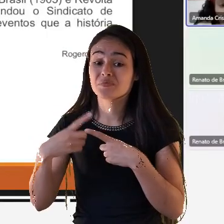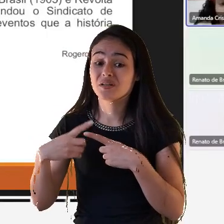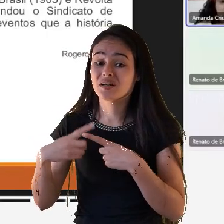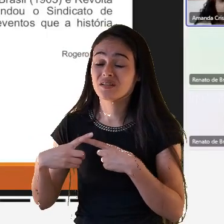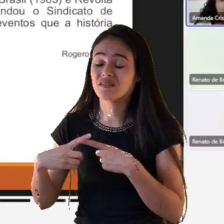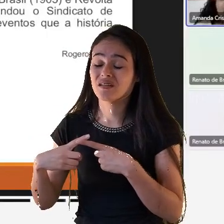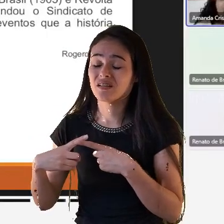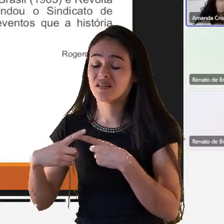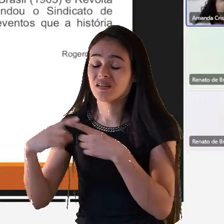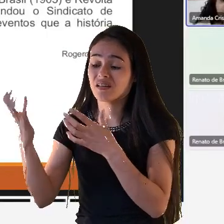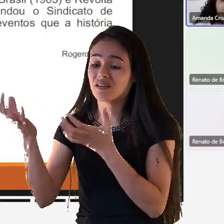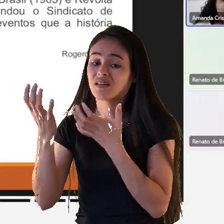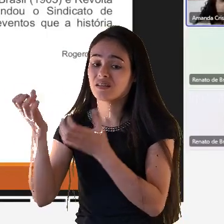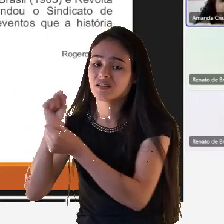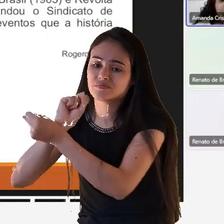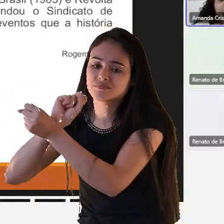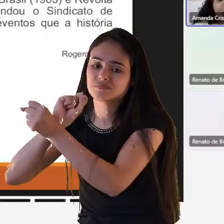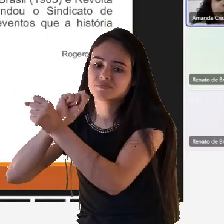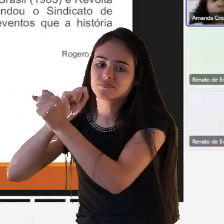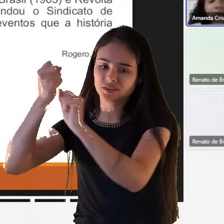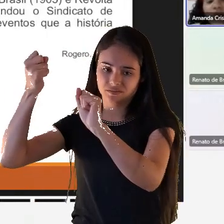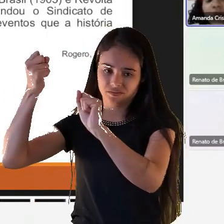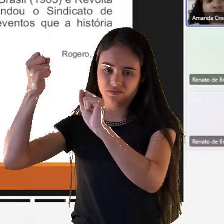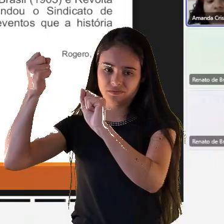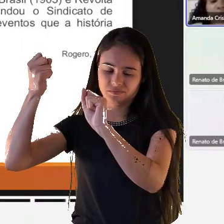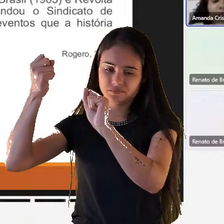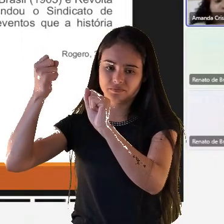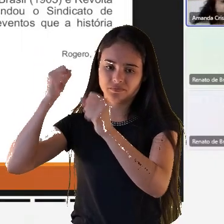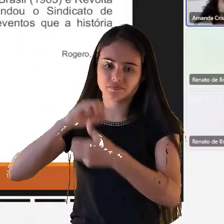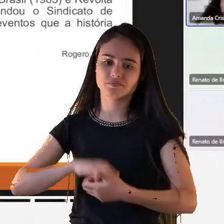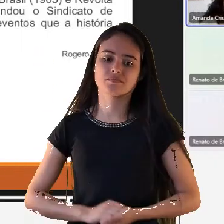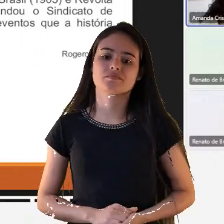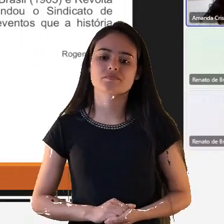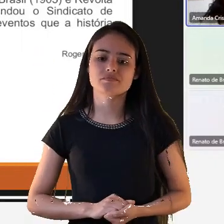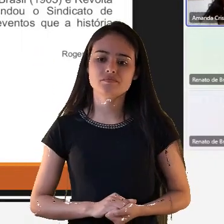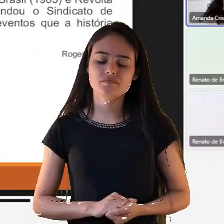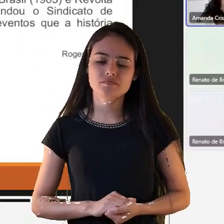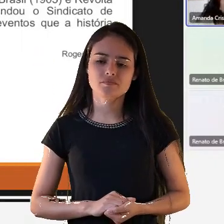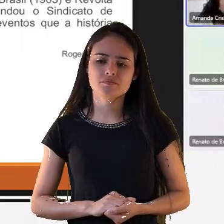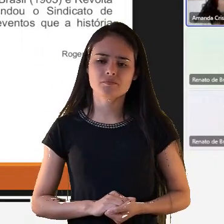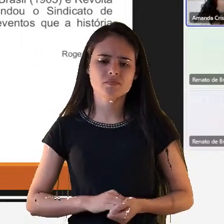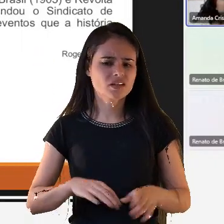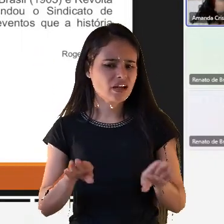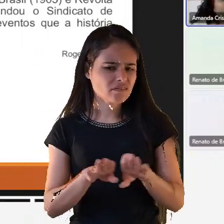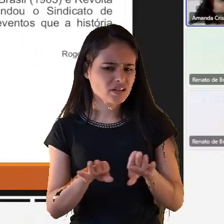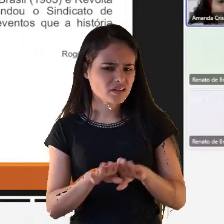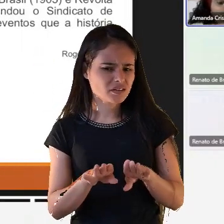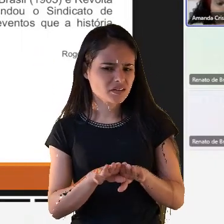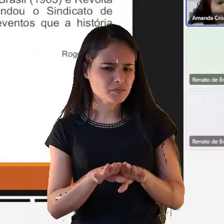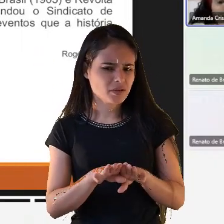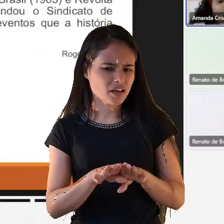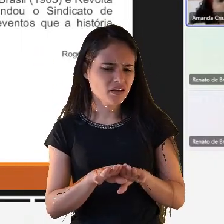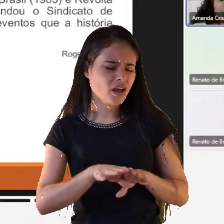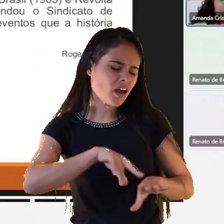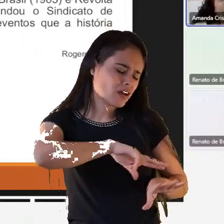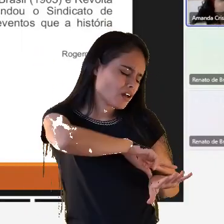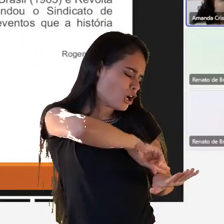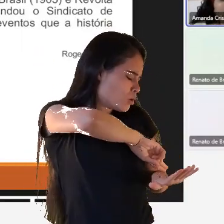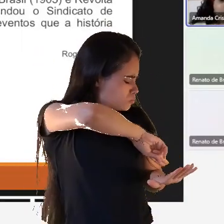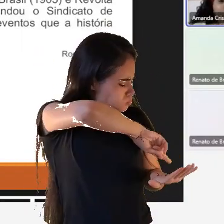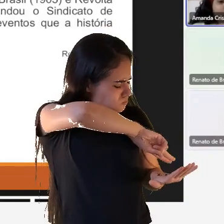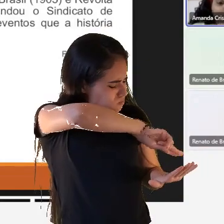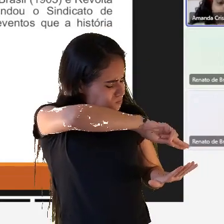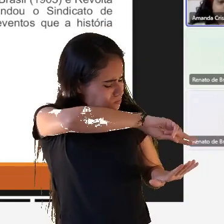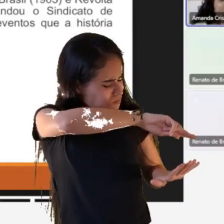trabalho, né? E aí a gente vai ter outros nomes importantes, como o da Dona Laudelina